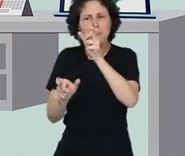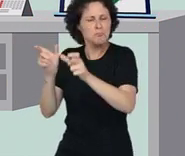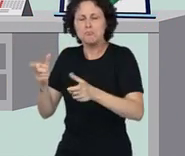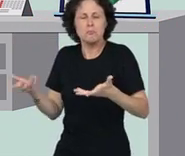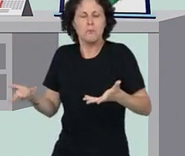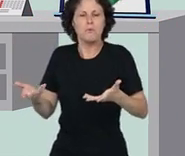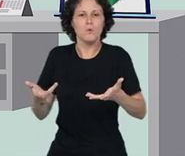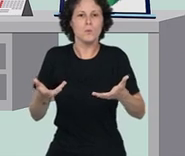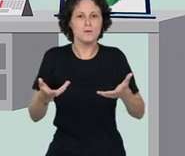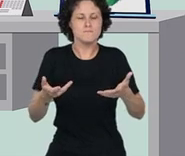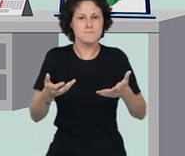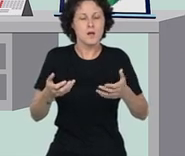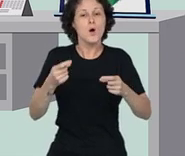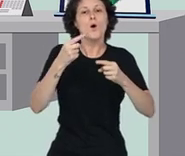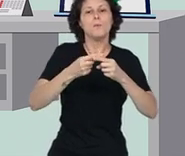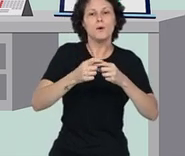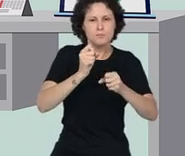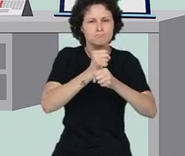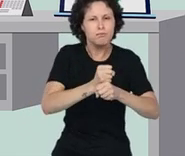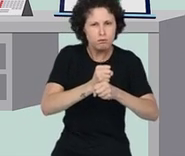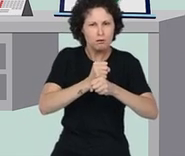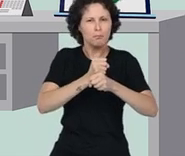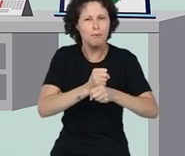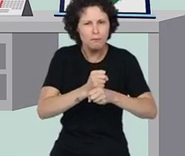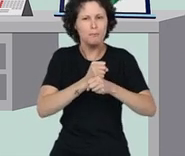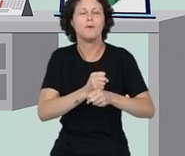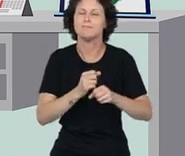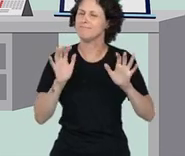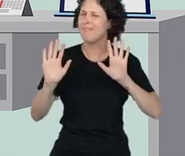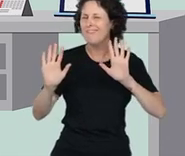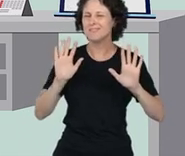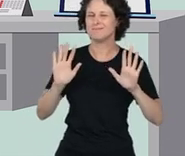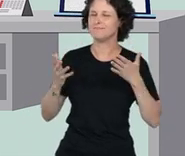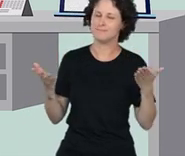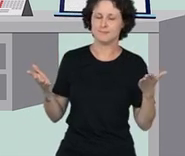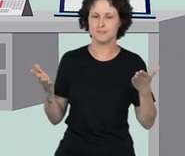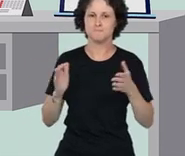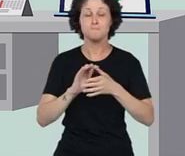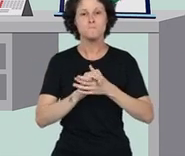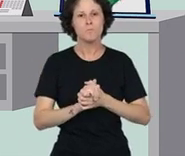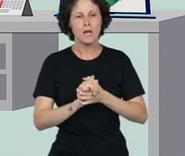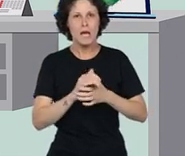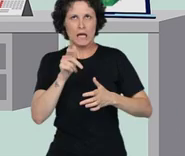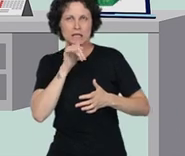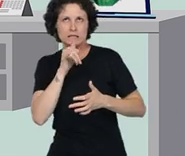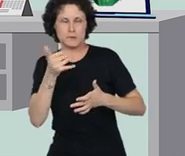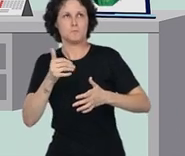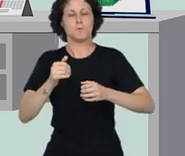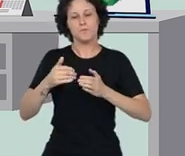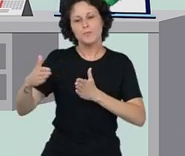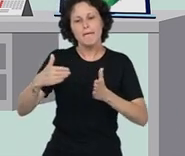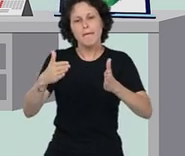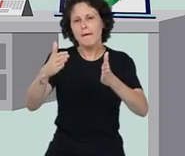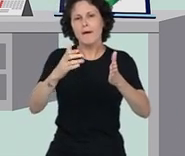como assim? Eles ficam forçando as rochas até quebrarem? É mais ou menos isso. As águas dos rios, por